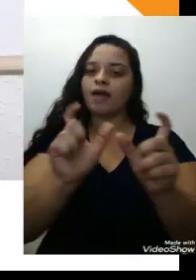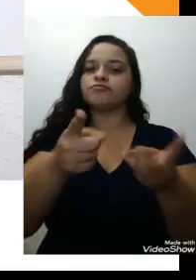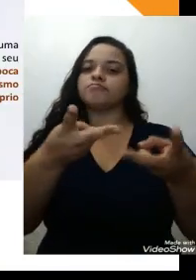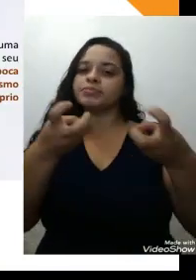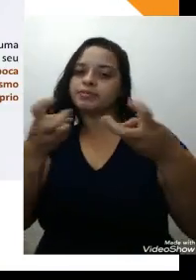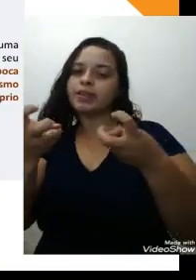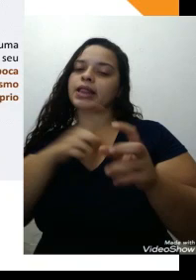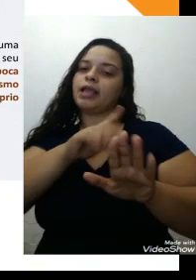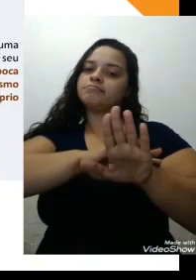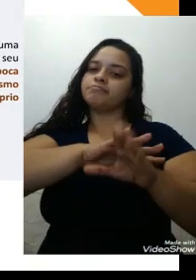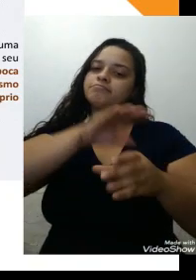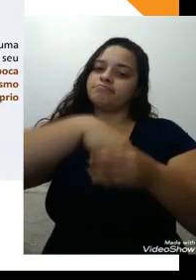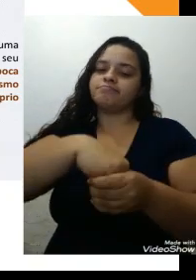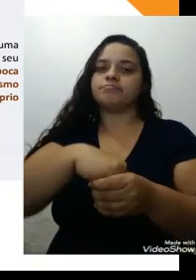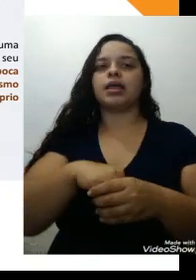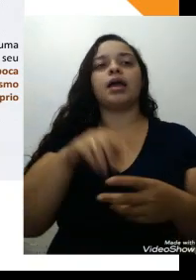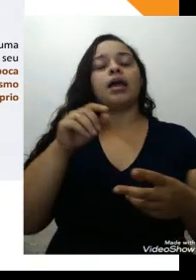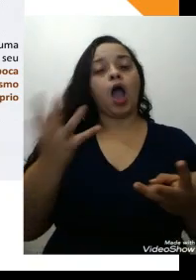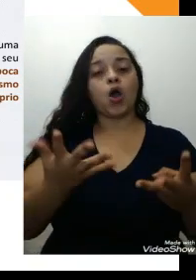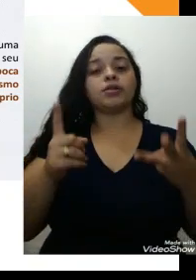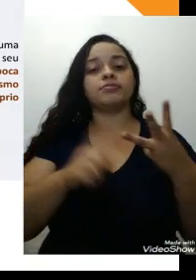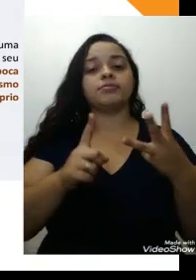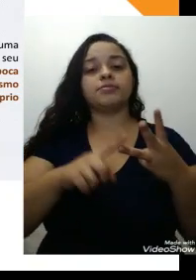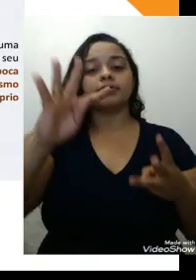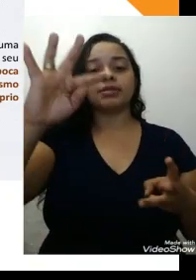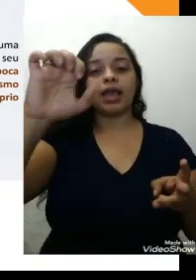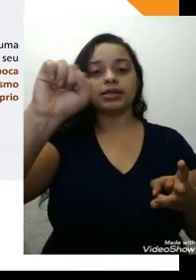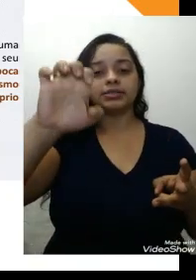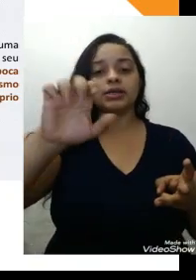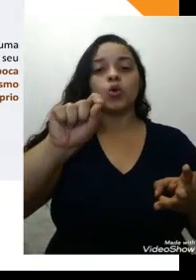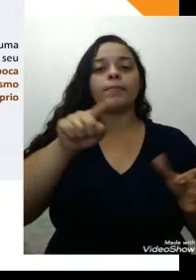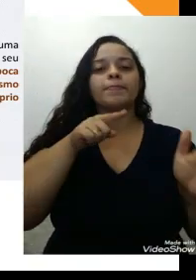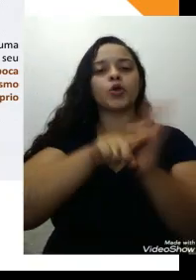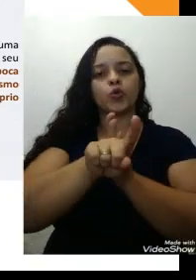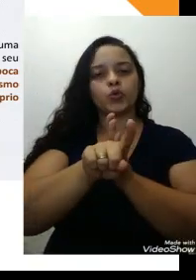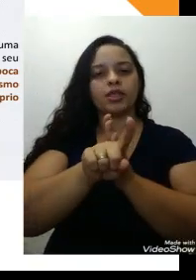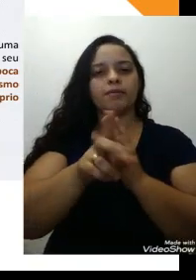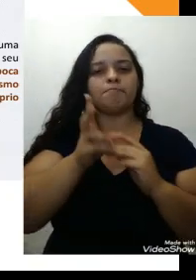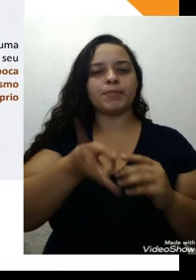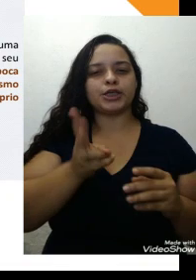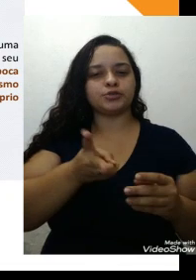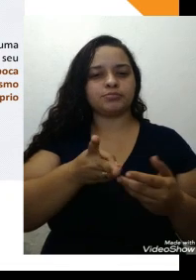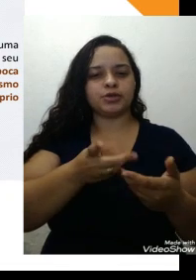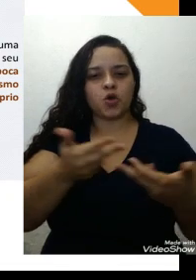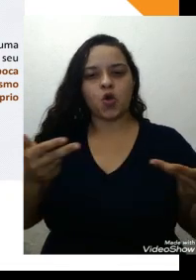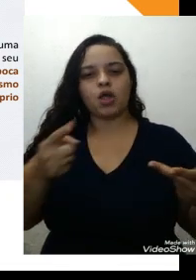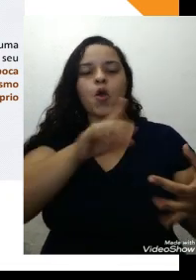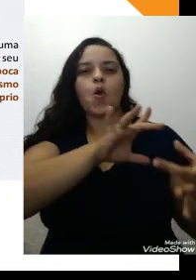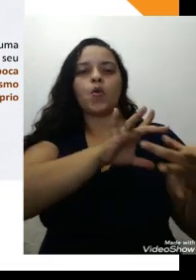determinados termos. Vamos olhar a última tese. Tese por pergunta retórica. Da mesma forma,